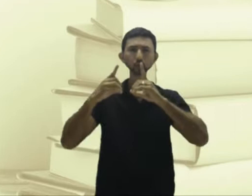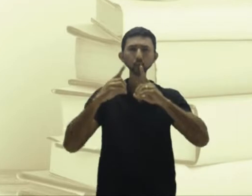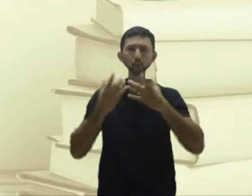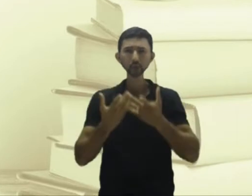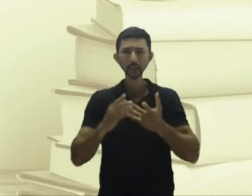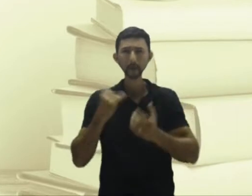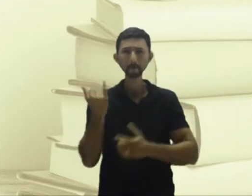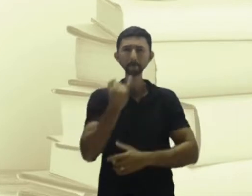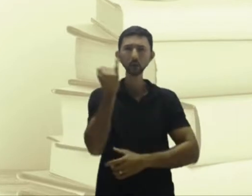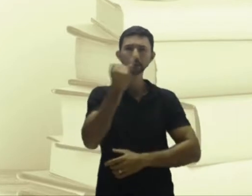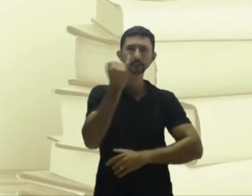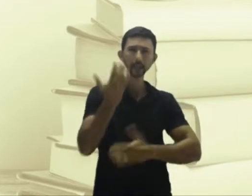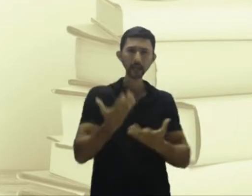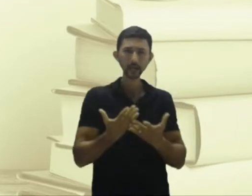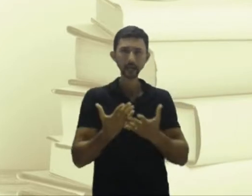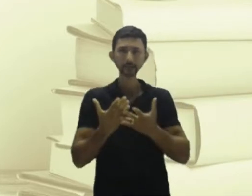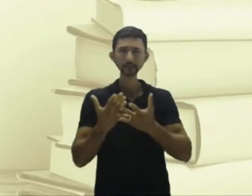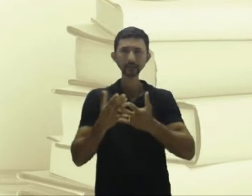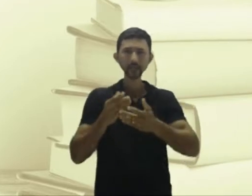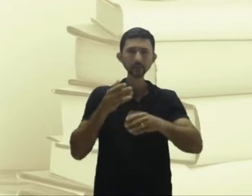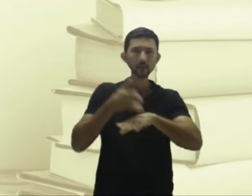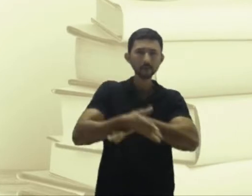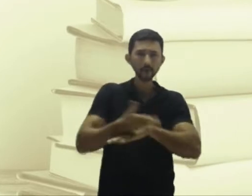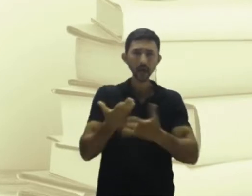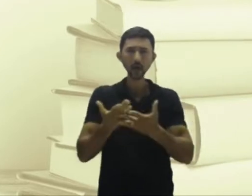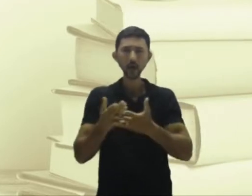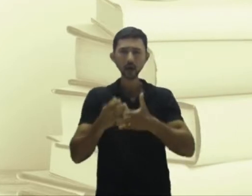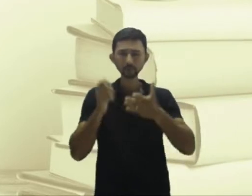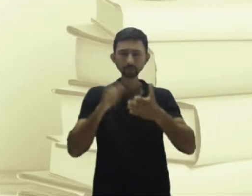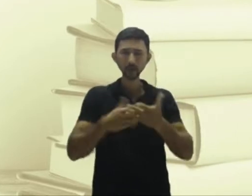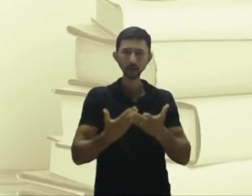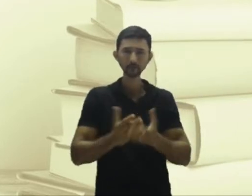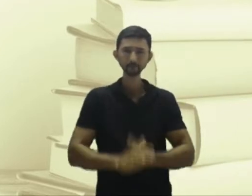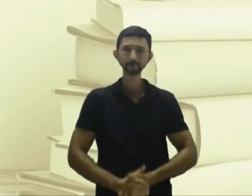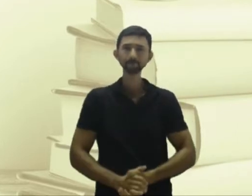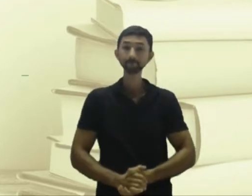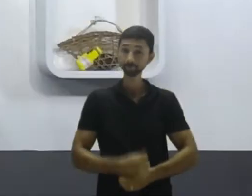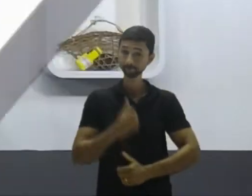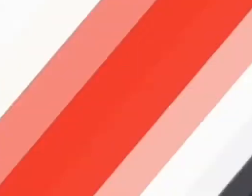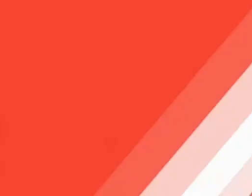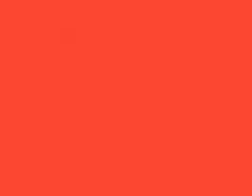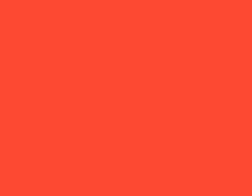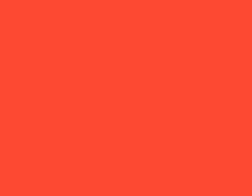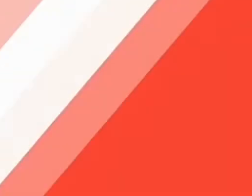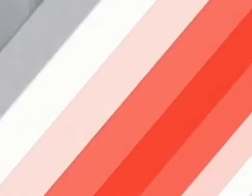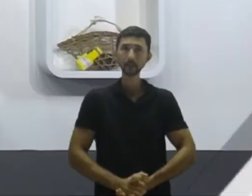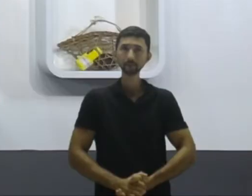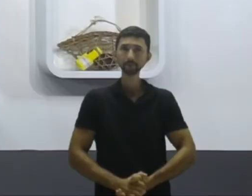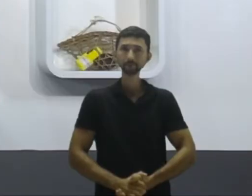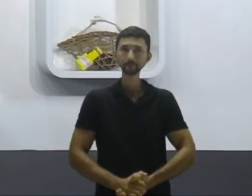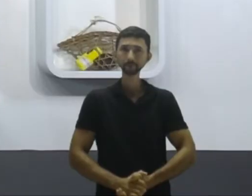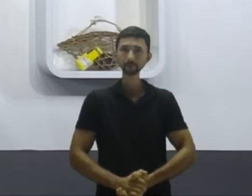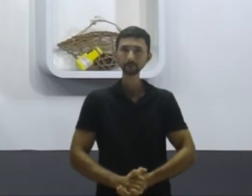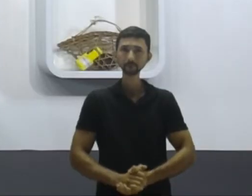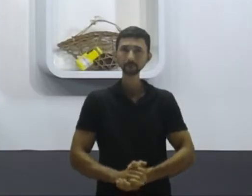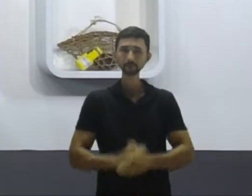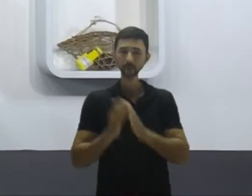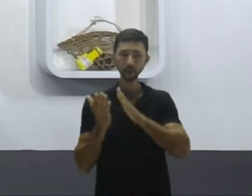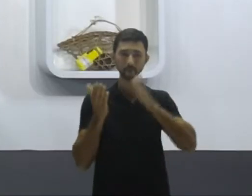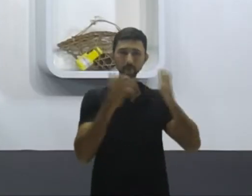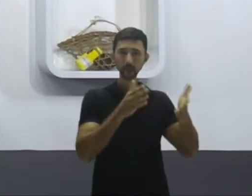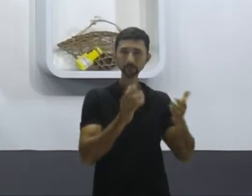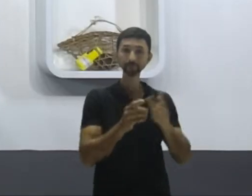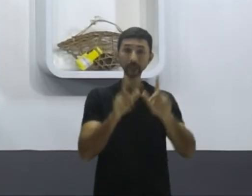a importância de ações afirmativas. Tudo bem? A gente vai voltar novamente